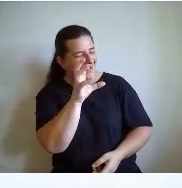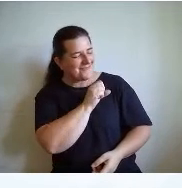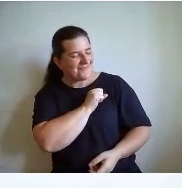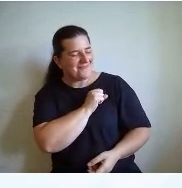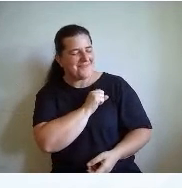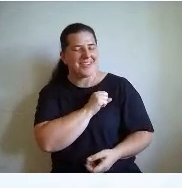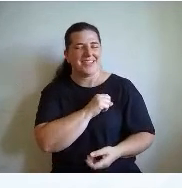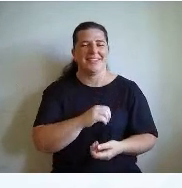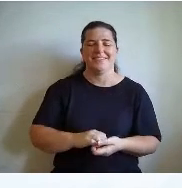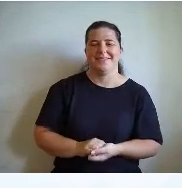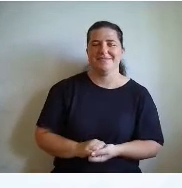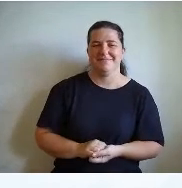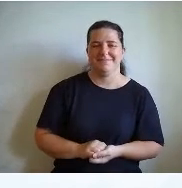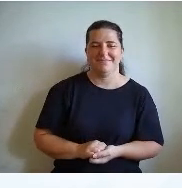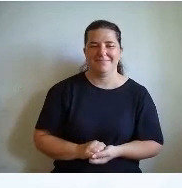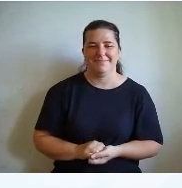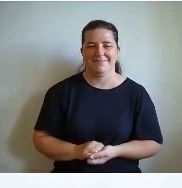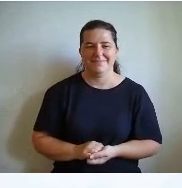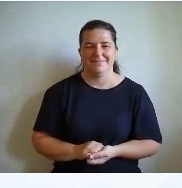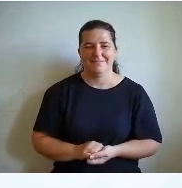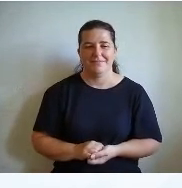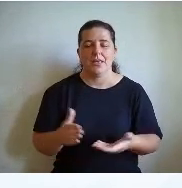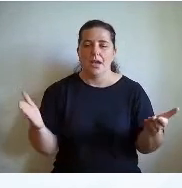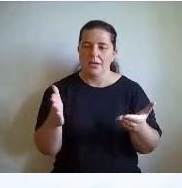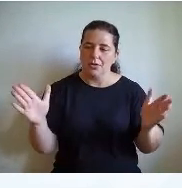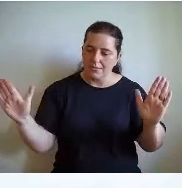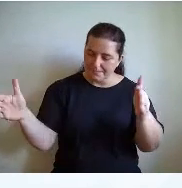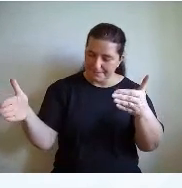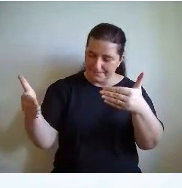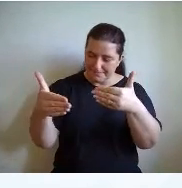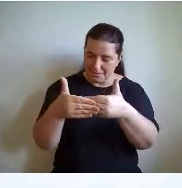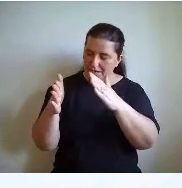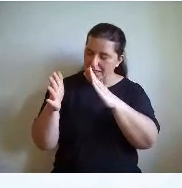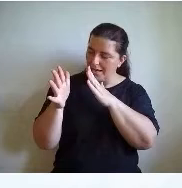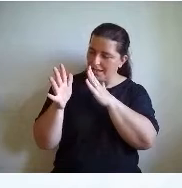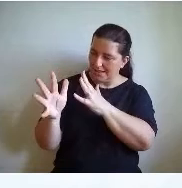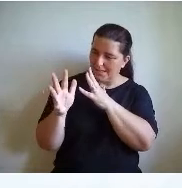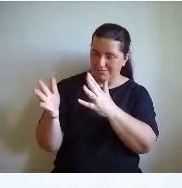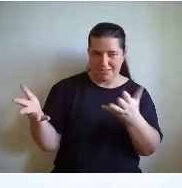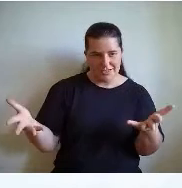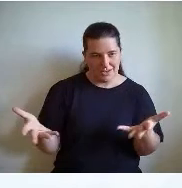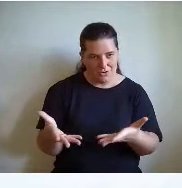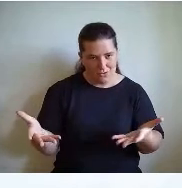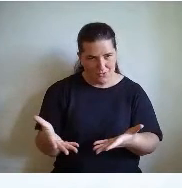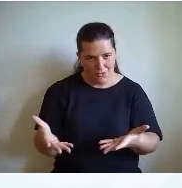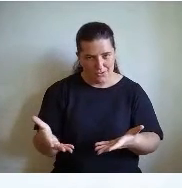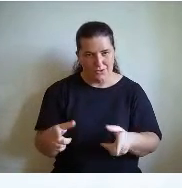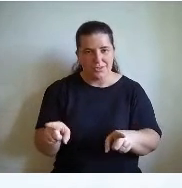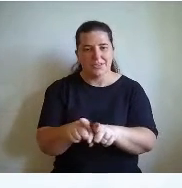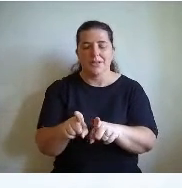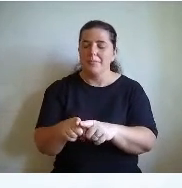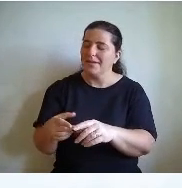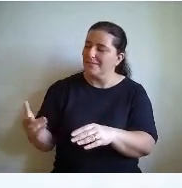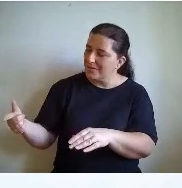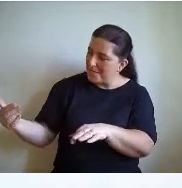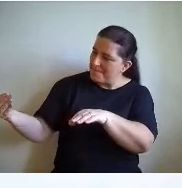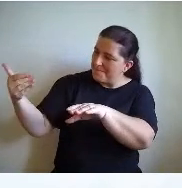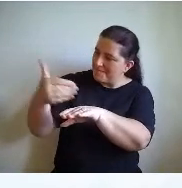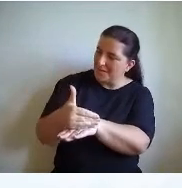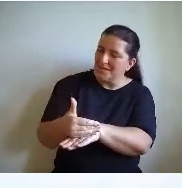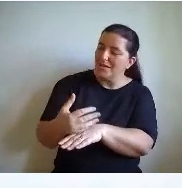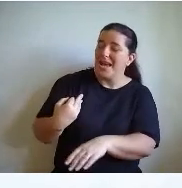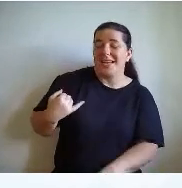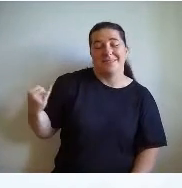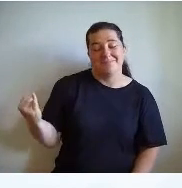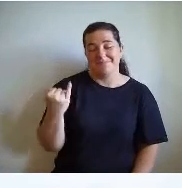seja. Nós vamos encerrar, então, a nossa entrevista de hoje, e a participação sua aqui, ela é muito